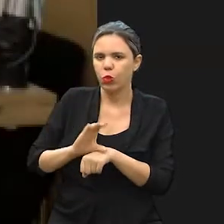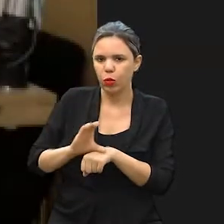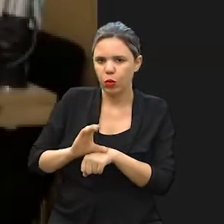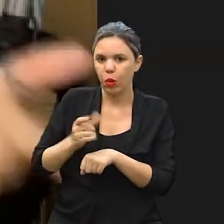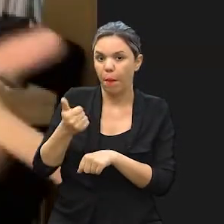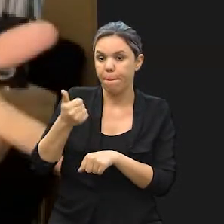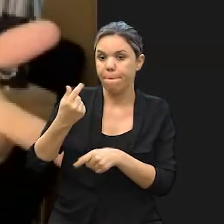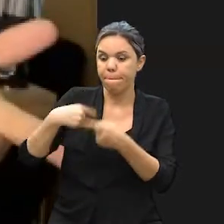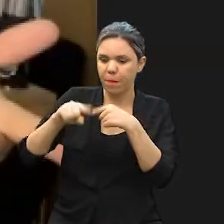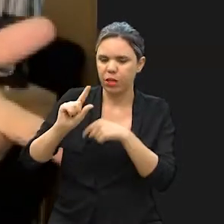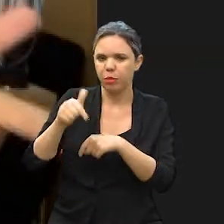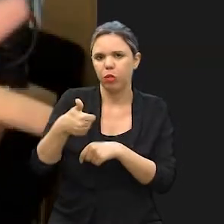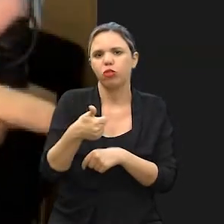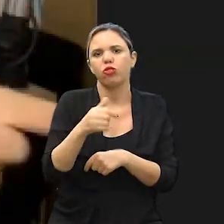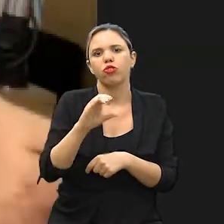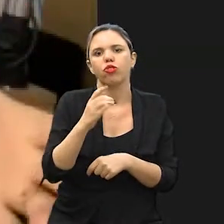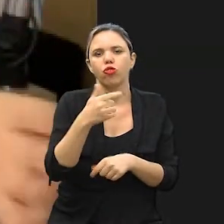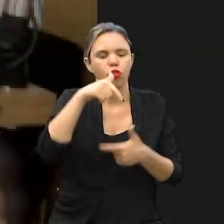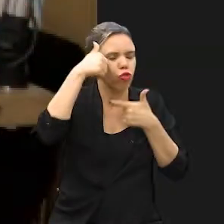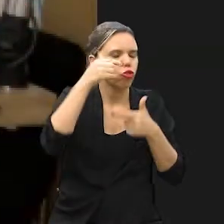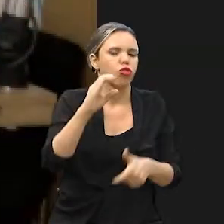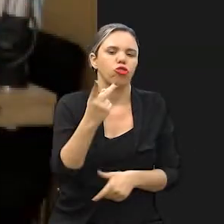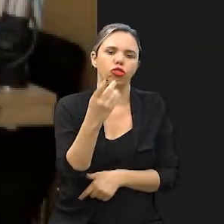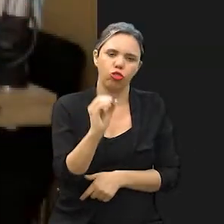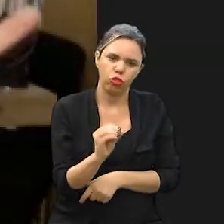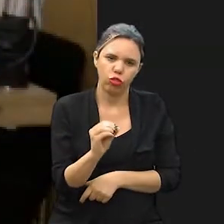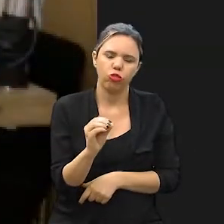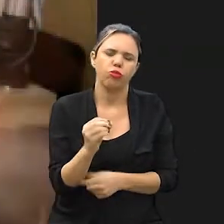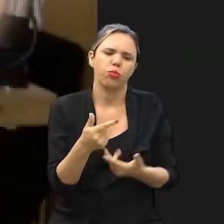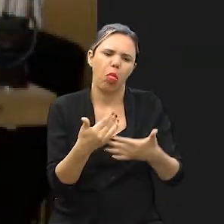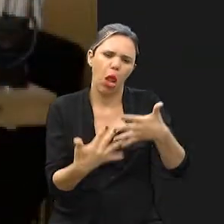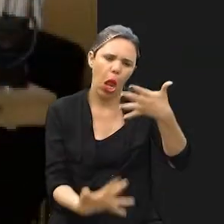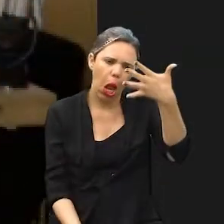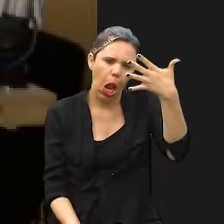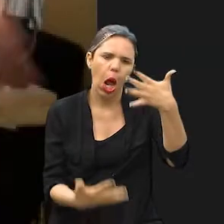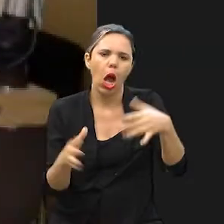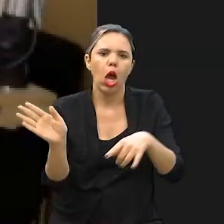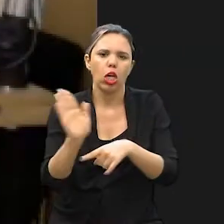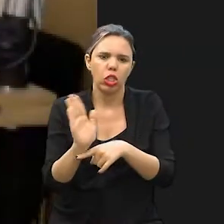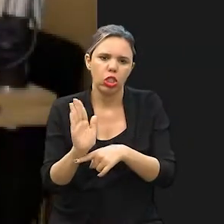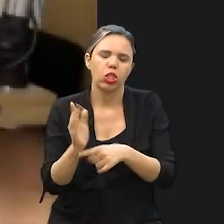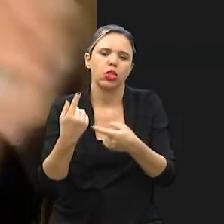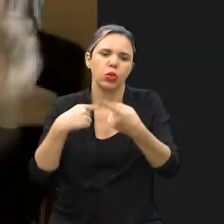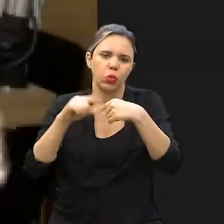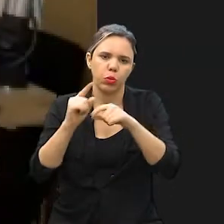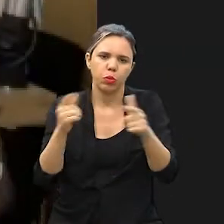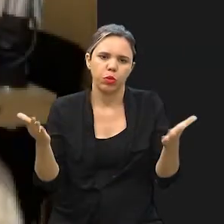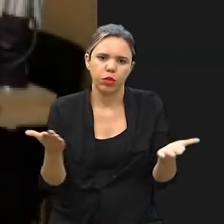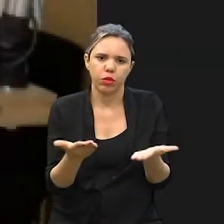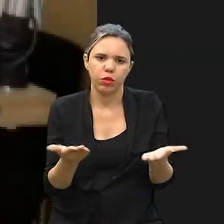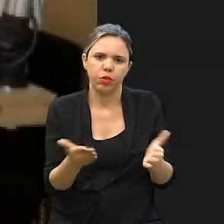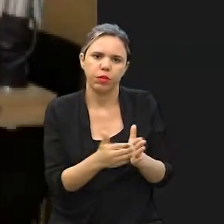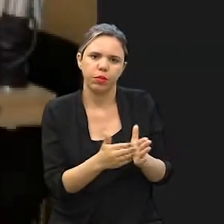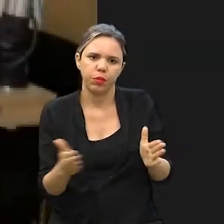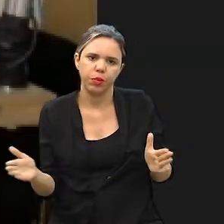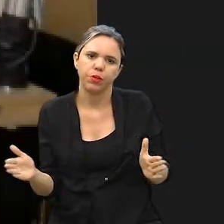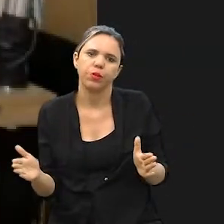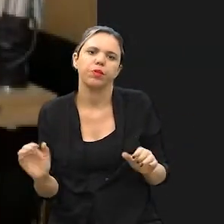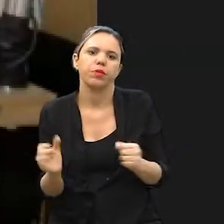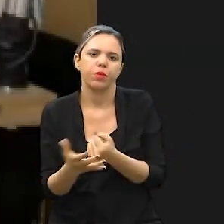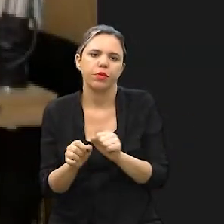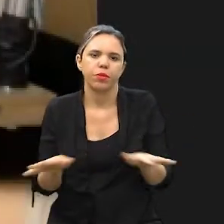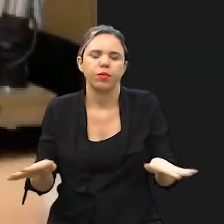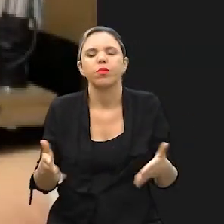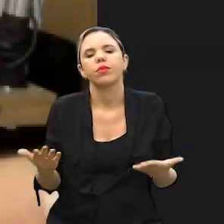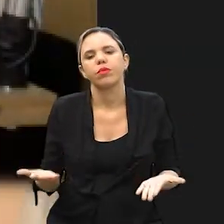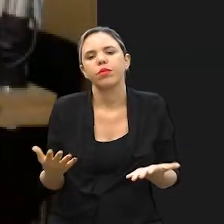Aí depois veio o personagem Chico da Tiana. E aí a gente tem muitos e muitos vídeos que viralizaram, principalmente agora na